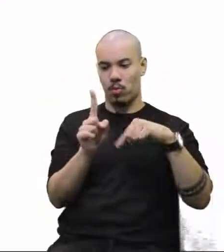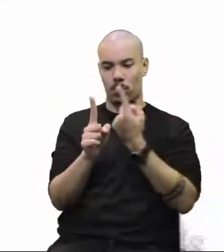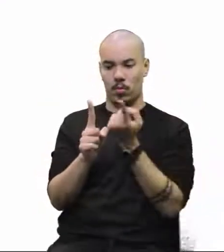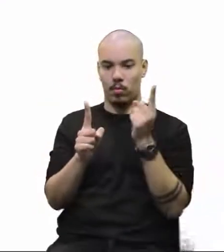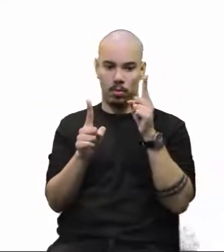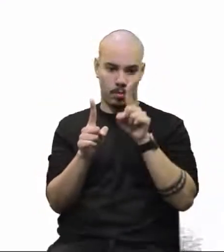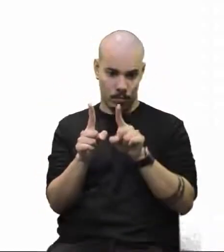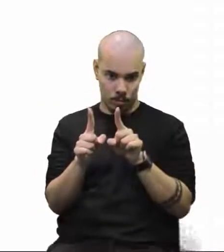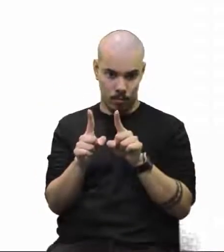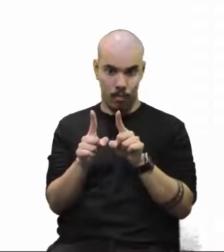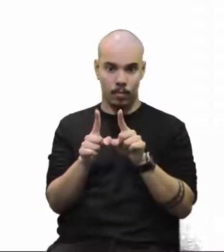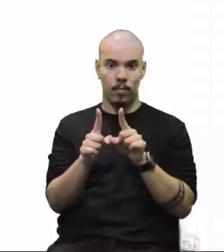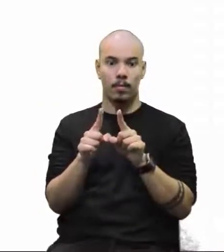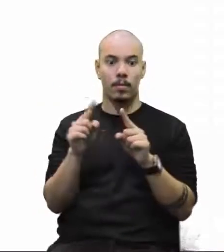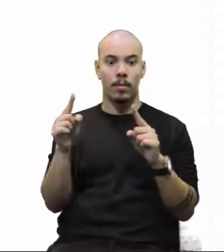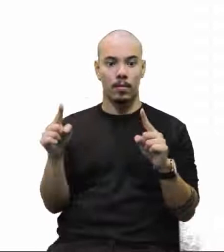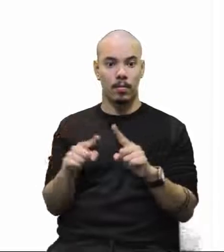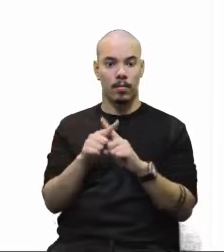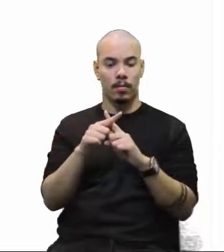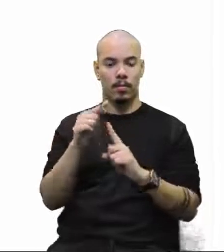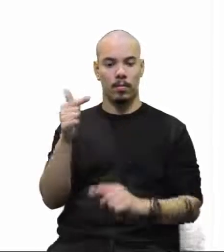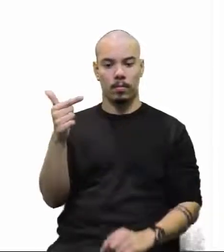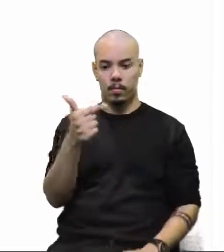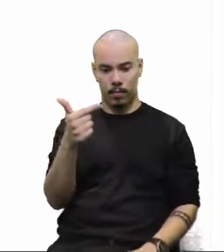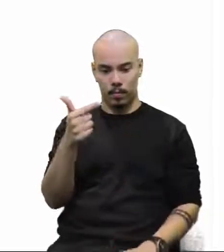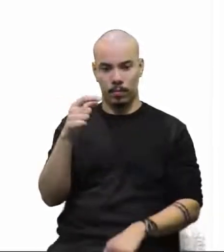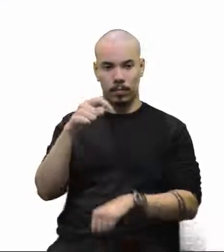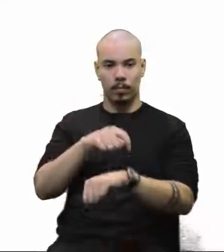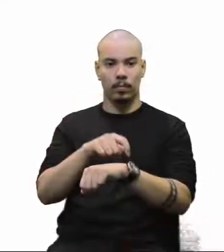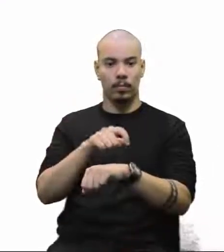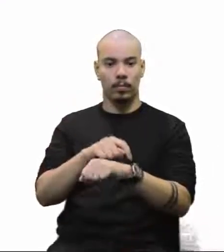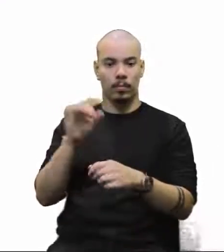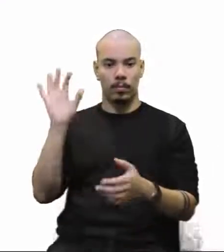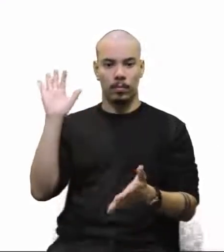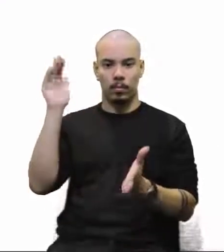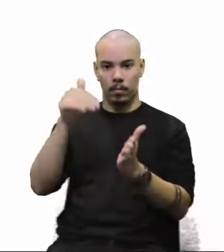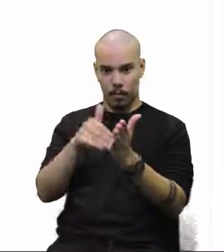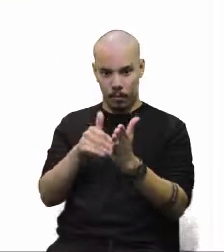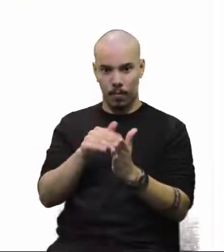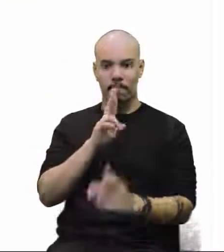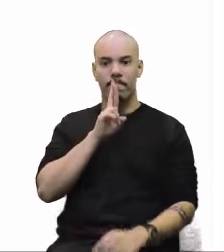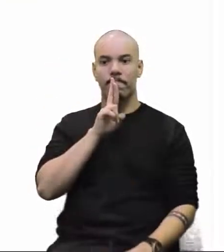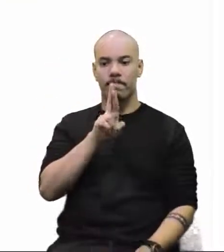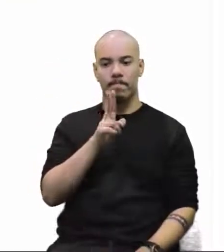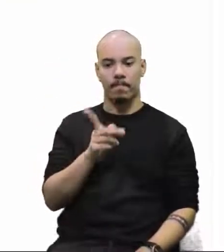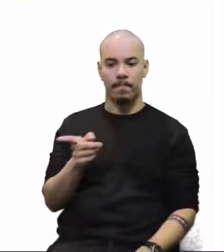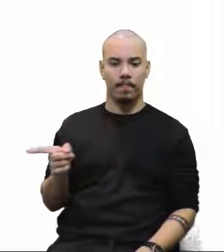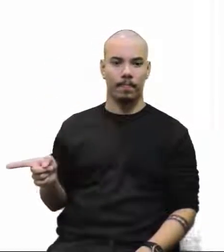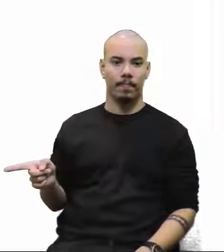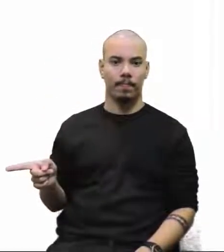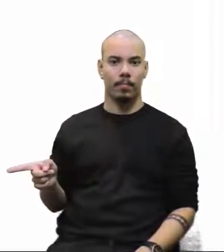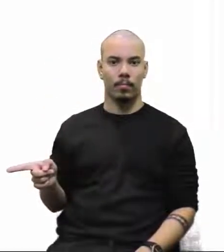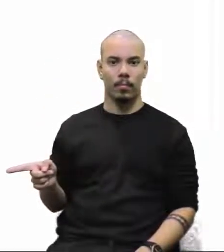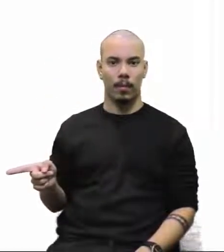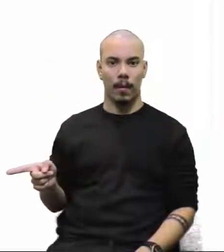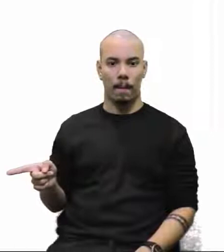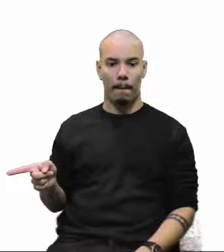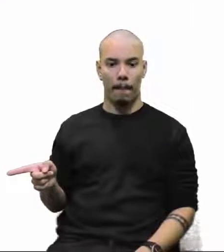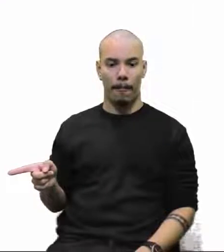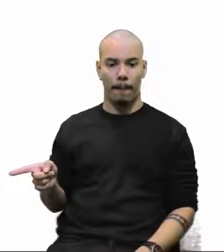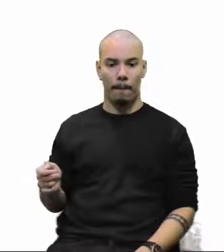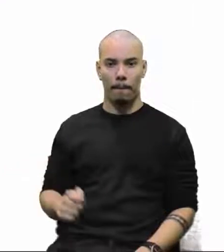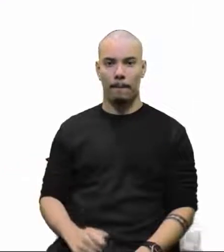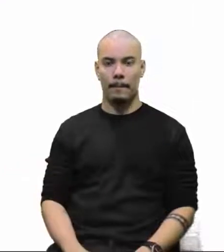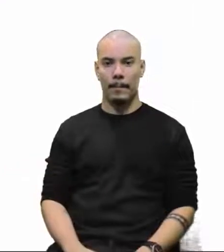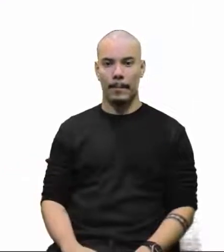né? Então, o momento dele, 12 vezes 10 a menos 2 newtons